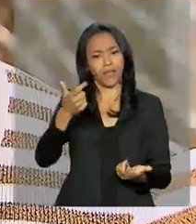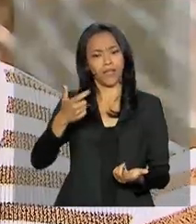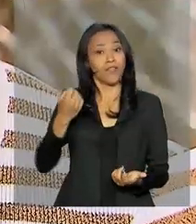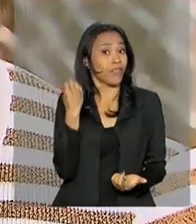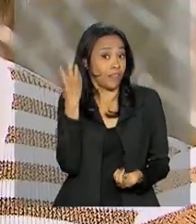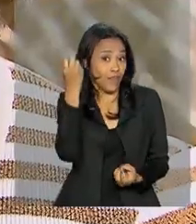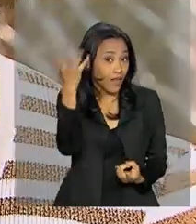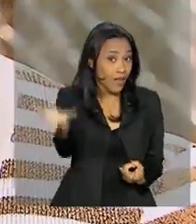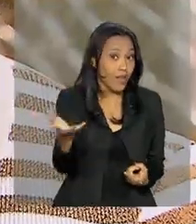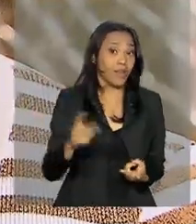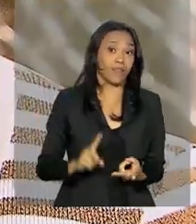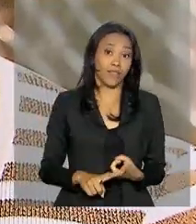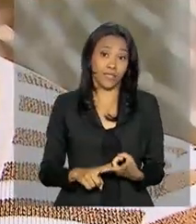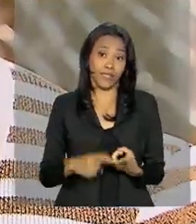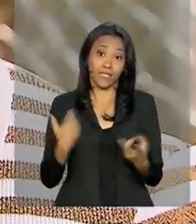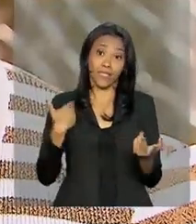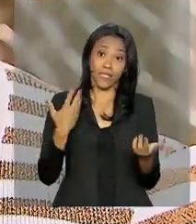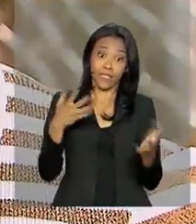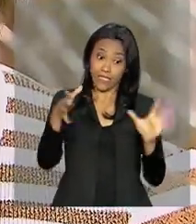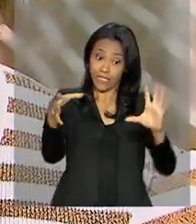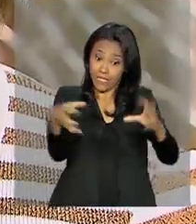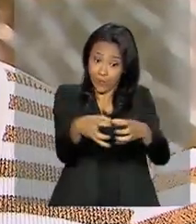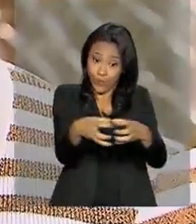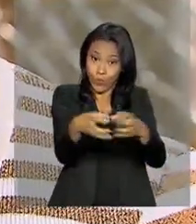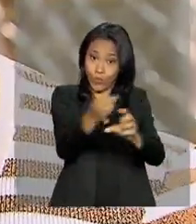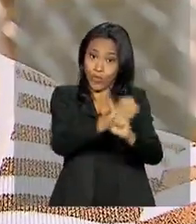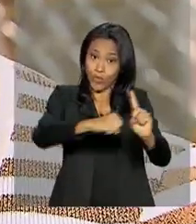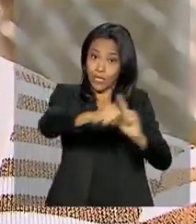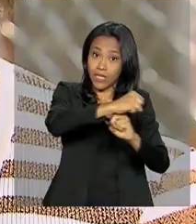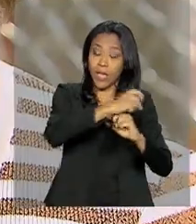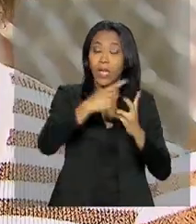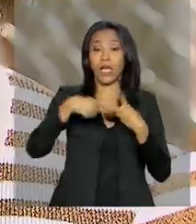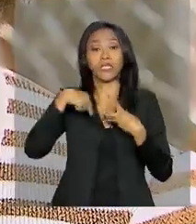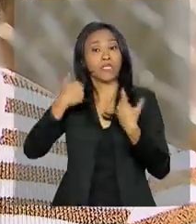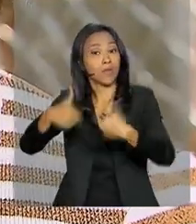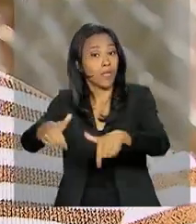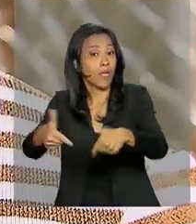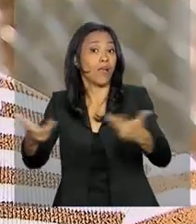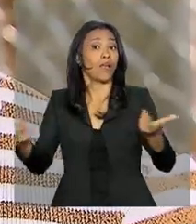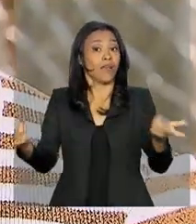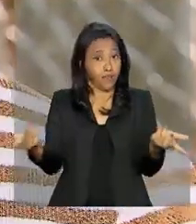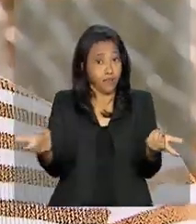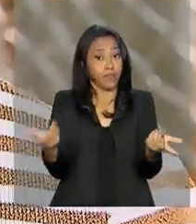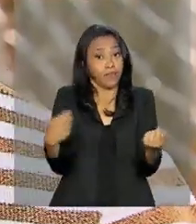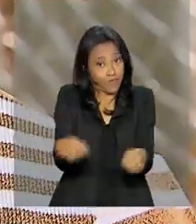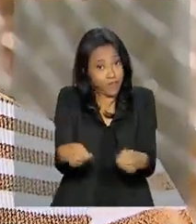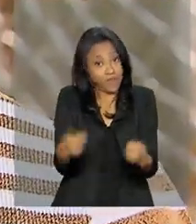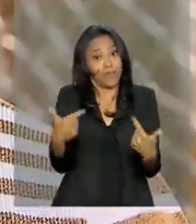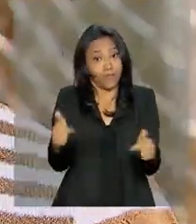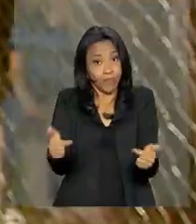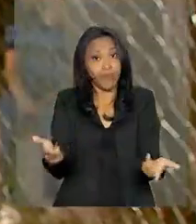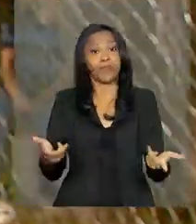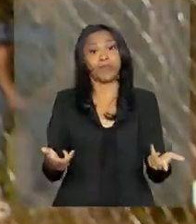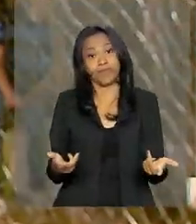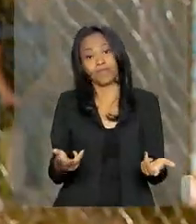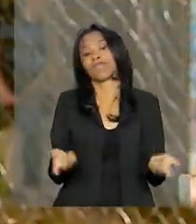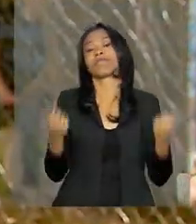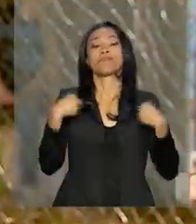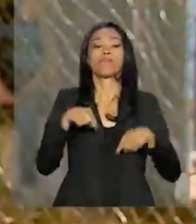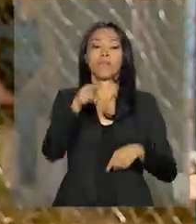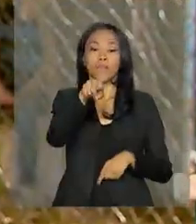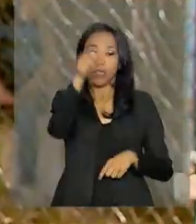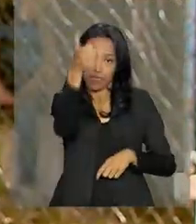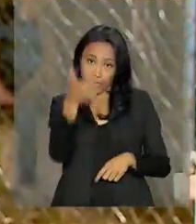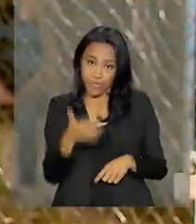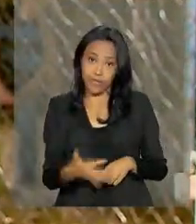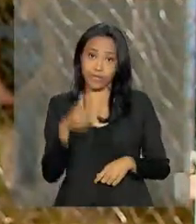ágil entrar no meio da sociedade trabalhar né que ele precisa trabalhar pra isso a madalena